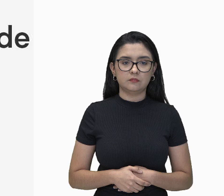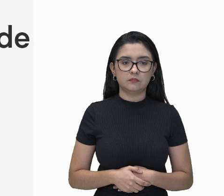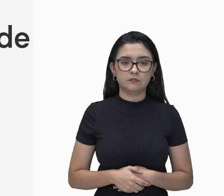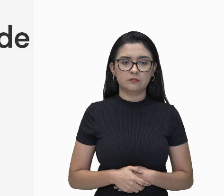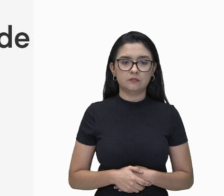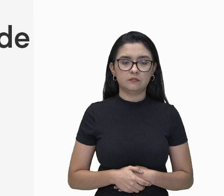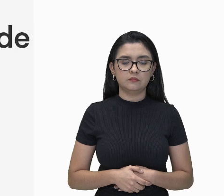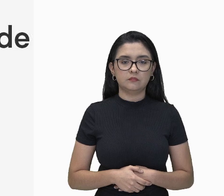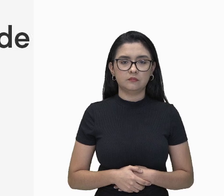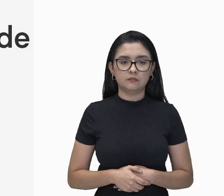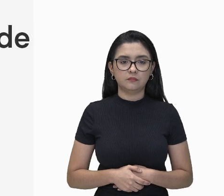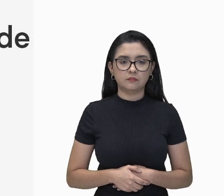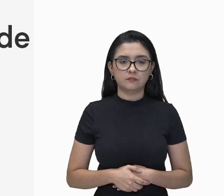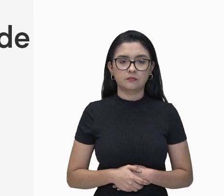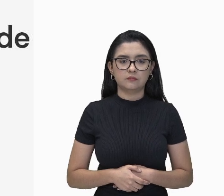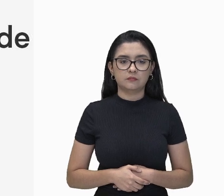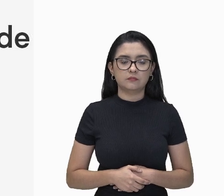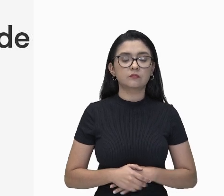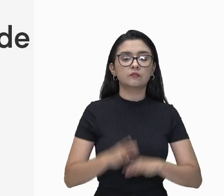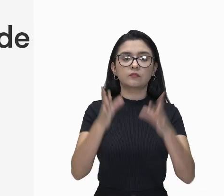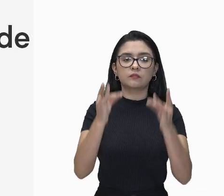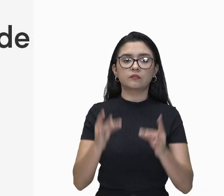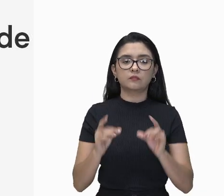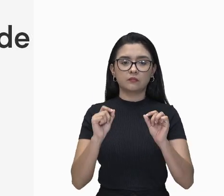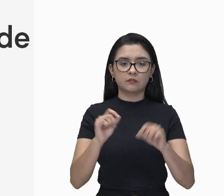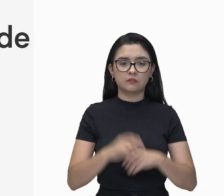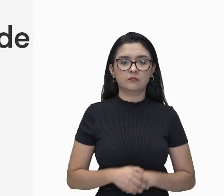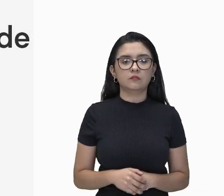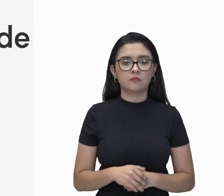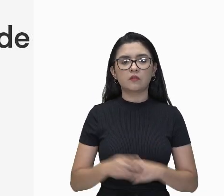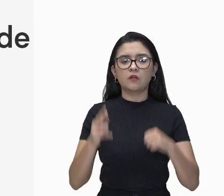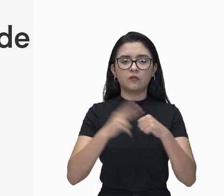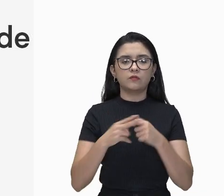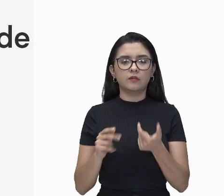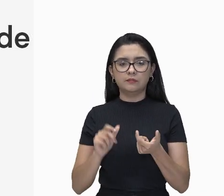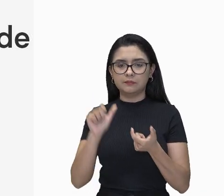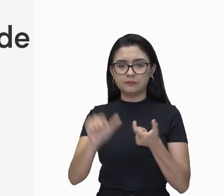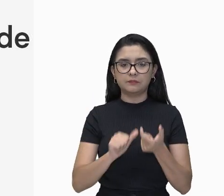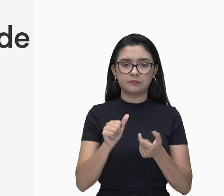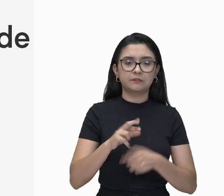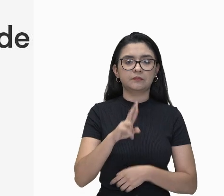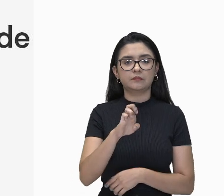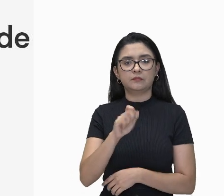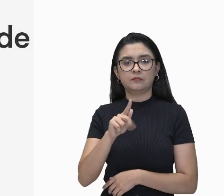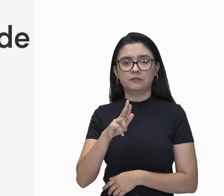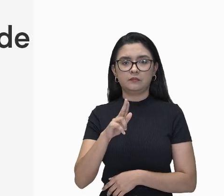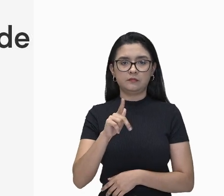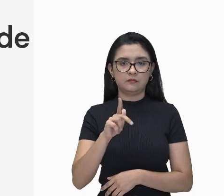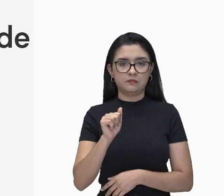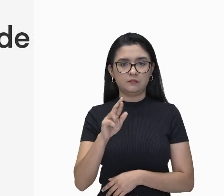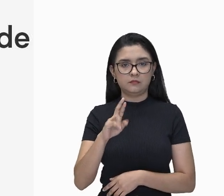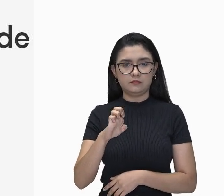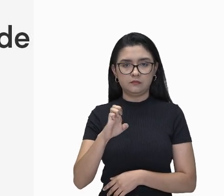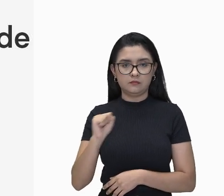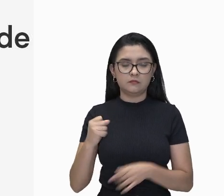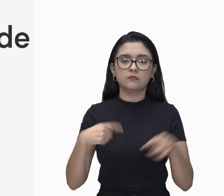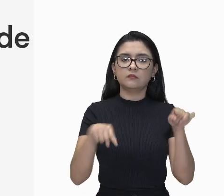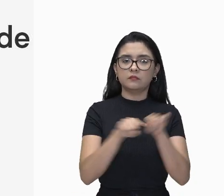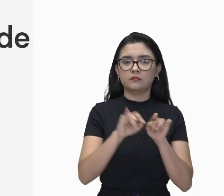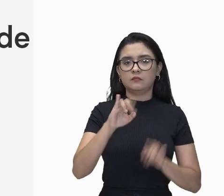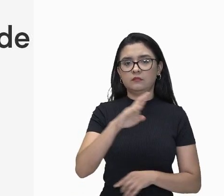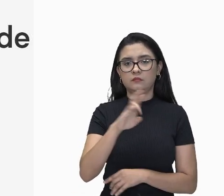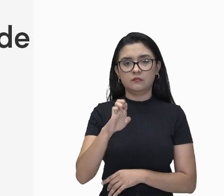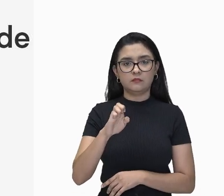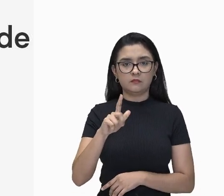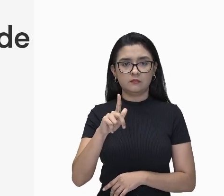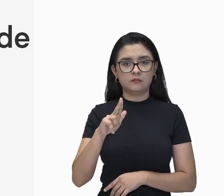pretérito imperfecto. Detalhamento. Conjugação de verbos regulares e irregulares no pretérito